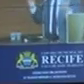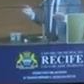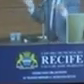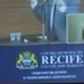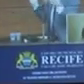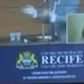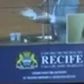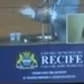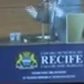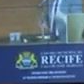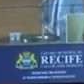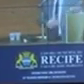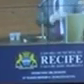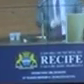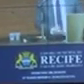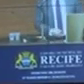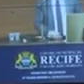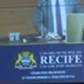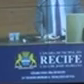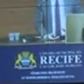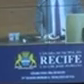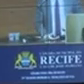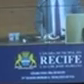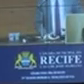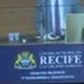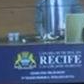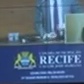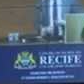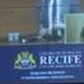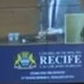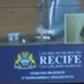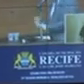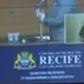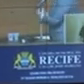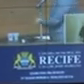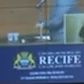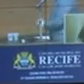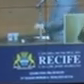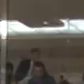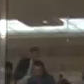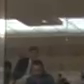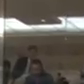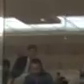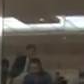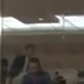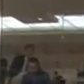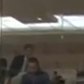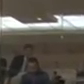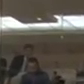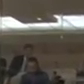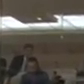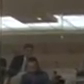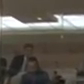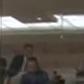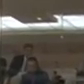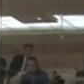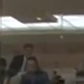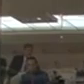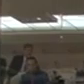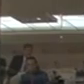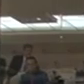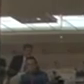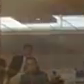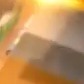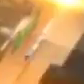executivo foi aprovada em Plenário com 29 votos a favor e seis contra em primeira discussão e por 27 votos a dois em